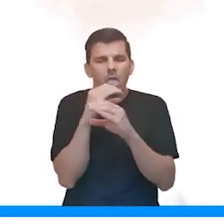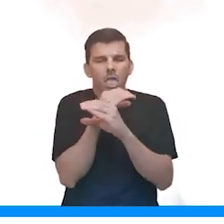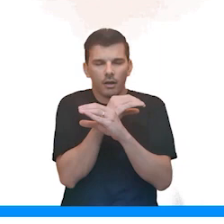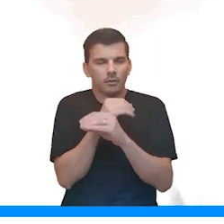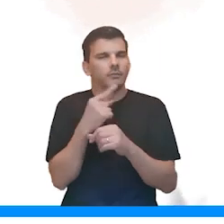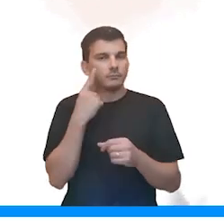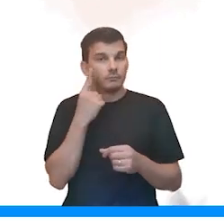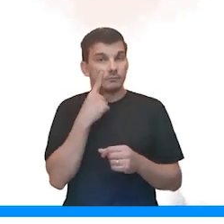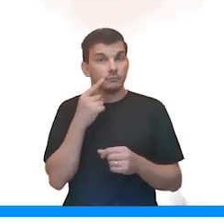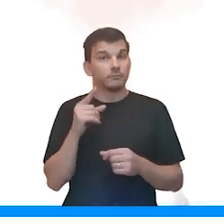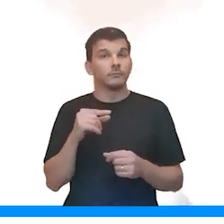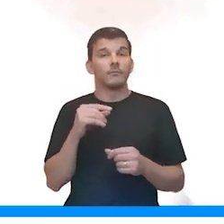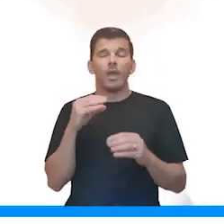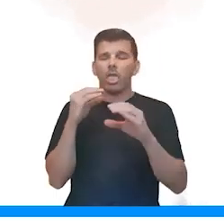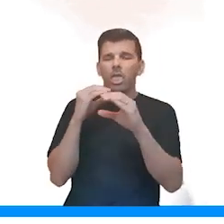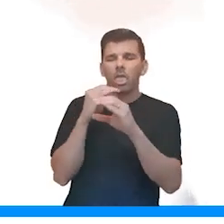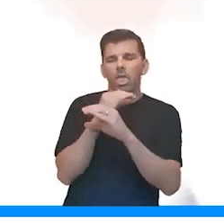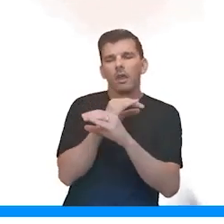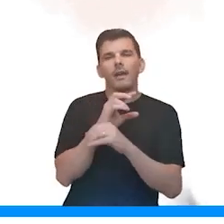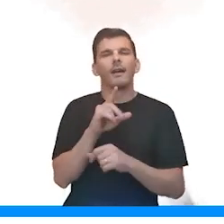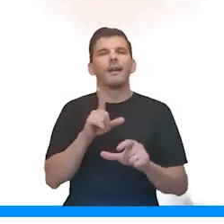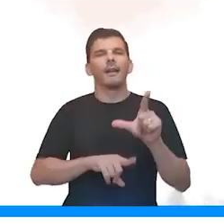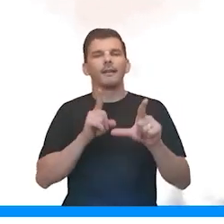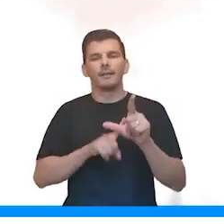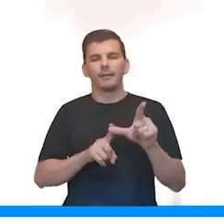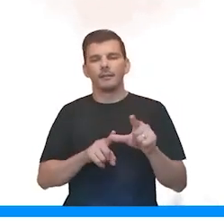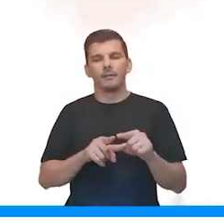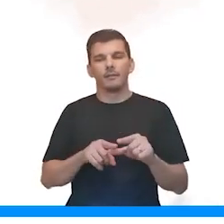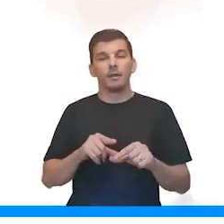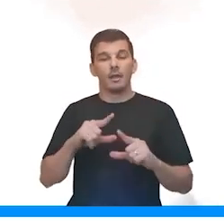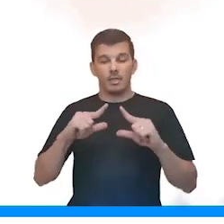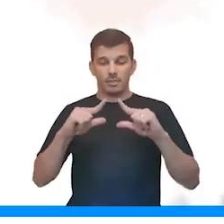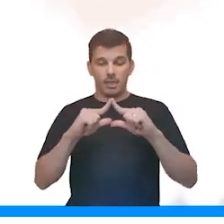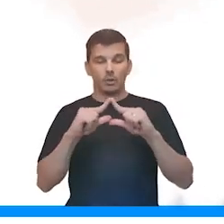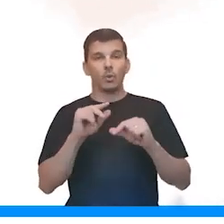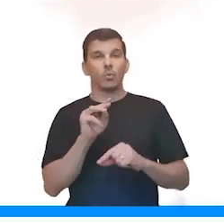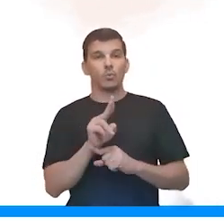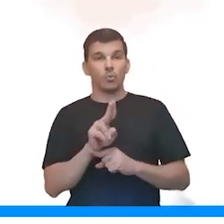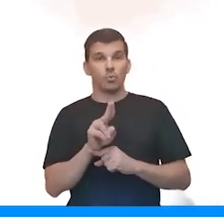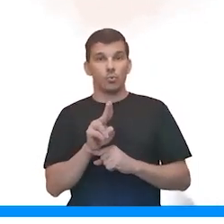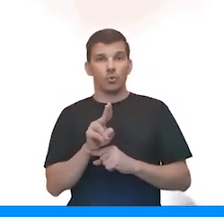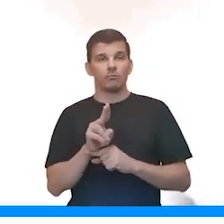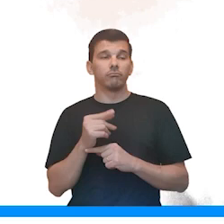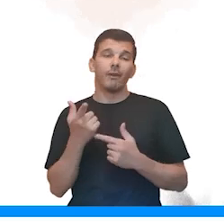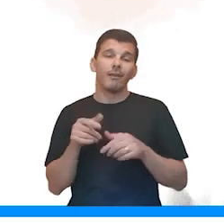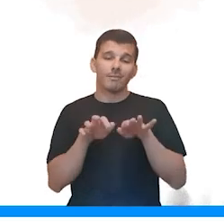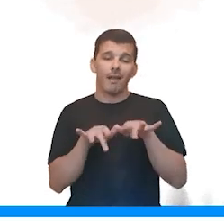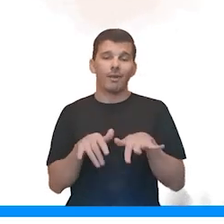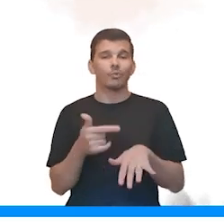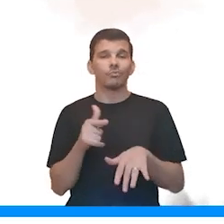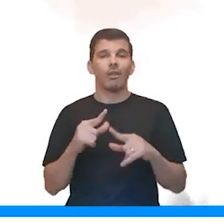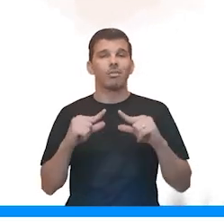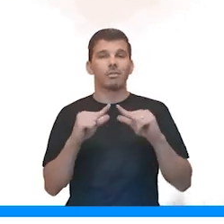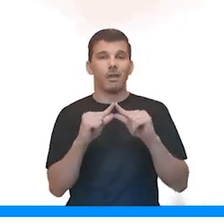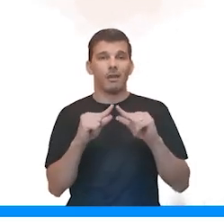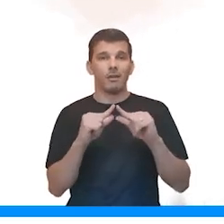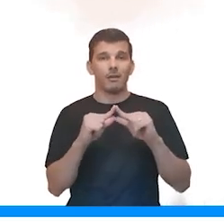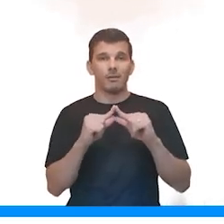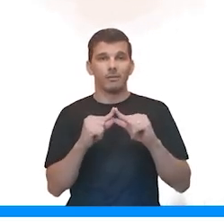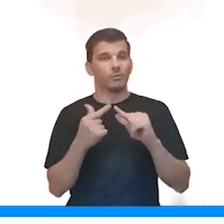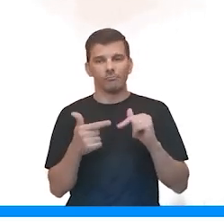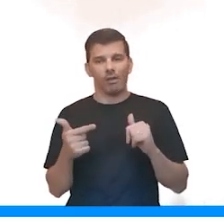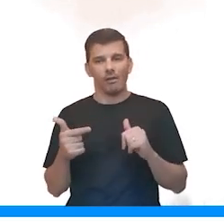Então a energia que está dentro dele é a energia interna, tá bom? Essa energia interna, nós chamamos ela de ΔU. Como eu não tenho delta aqui